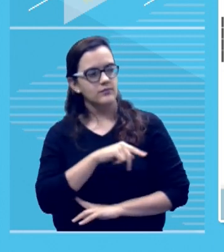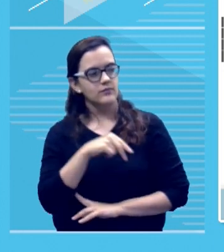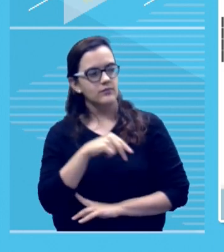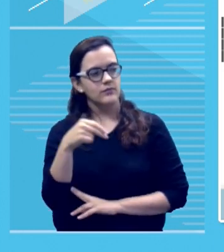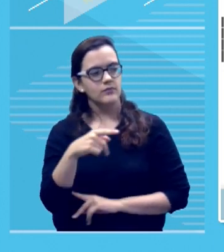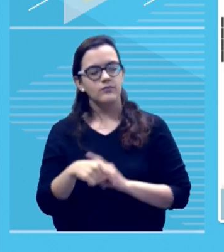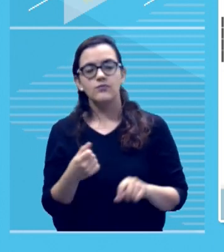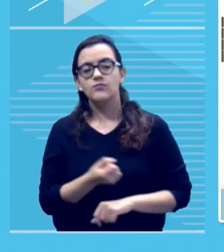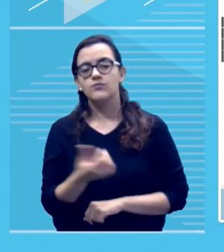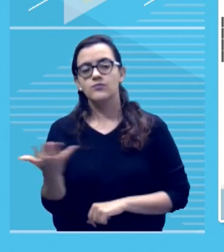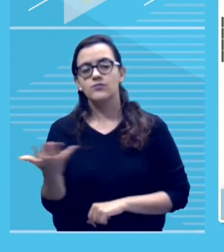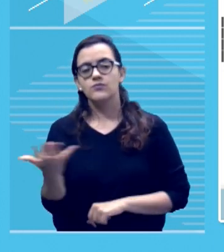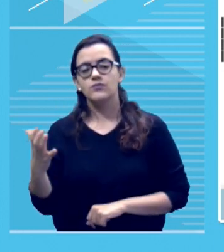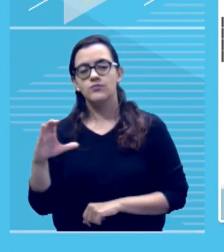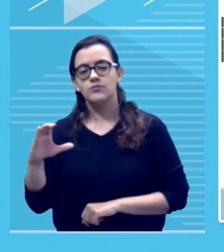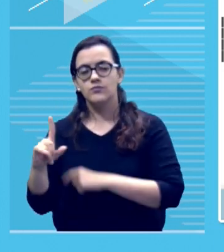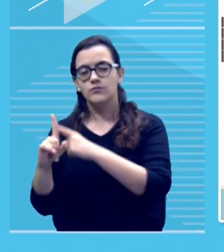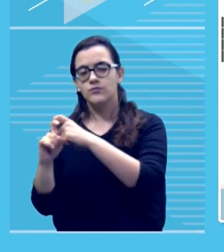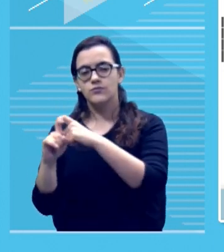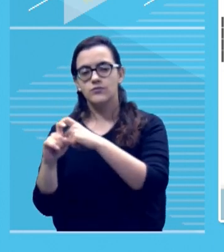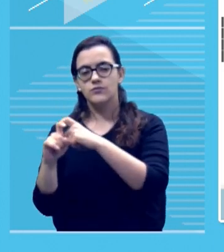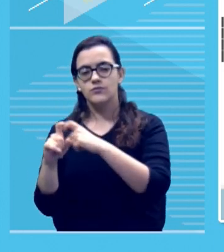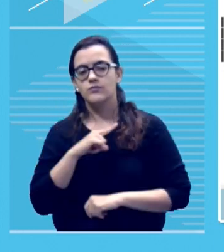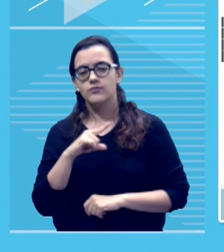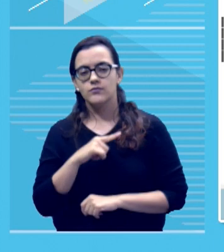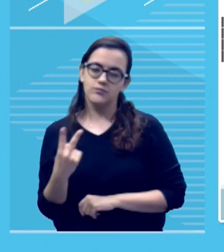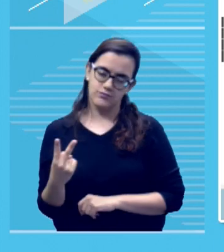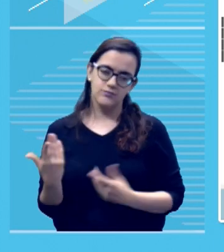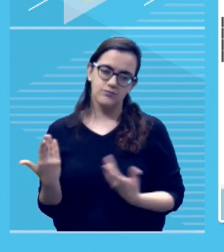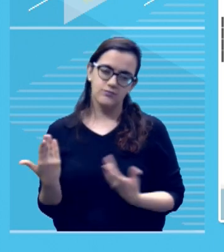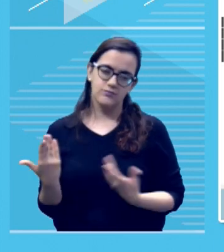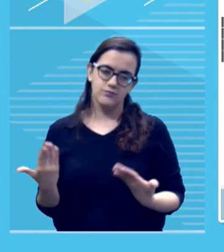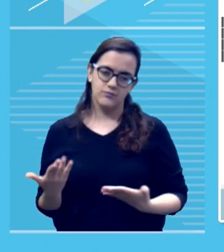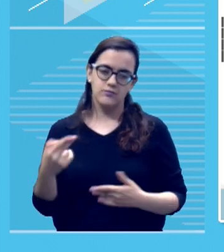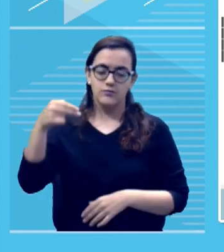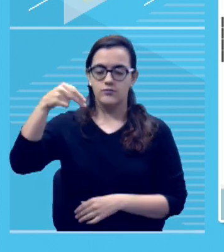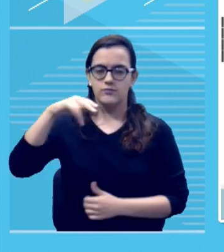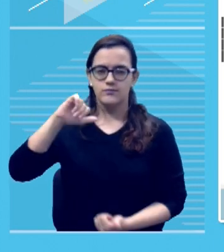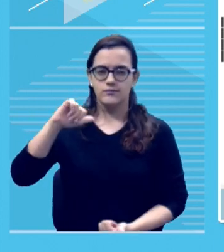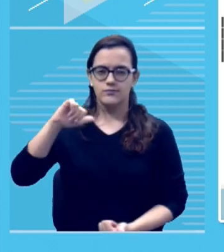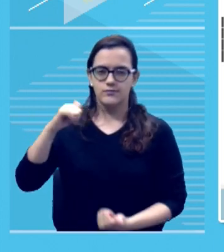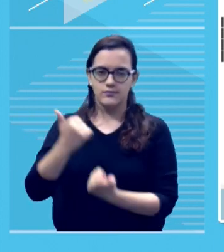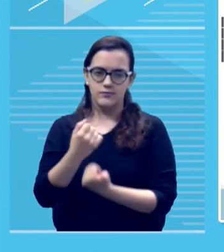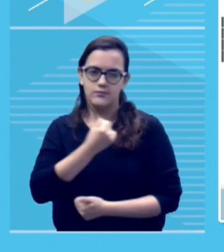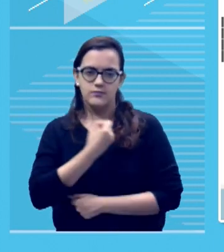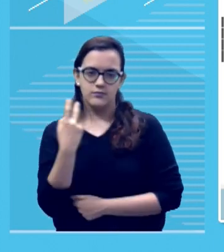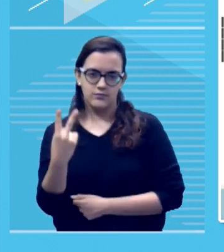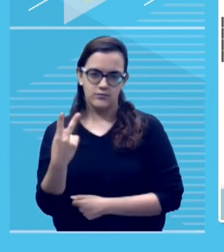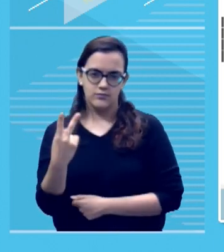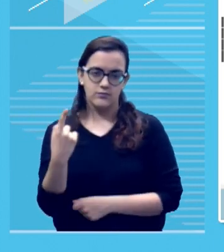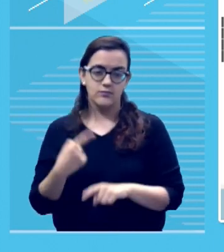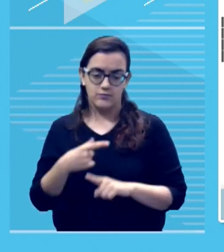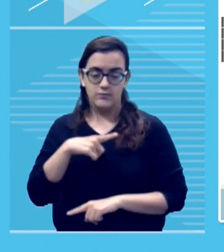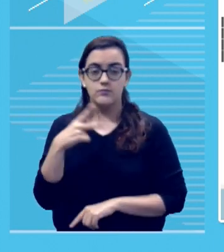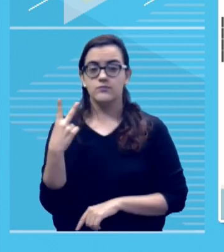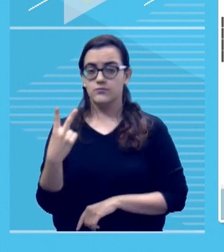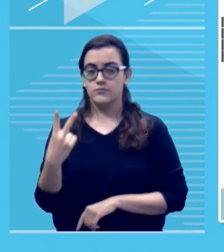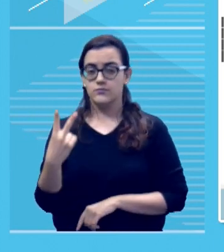2 menos 1 dá 1. 3 vezes 2, 6. Então, nessa estrutura, nós temos 6 isômeros